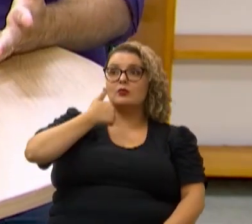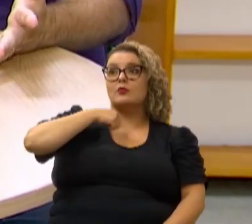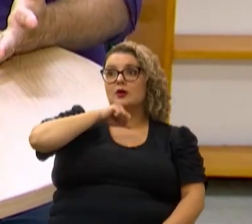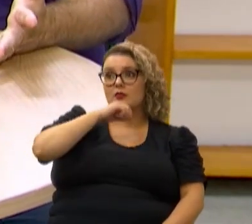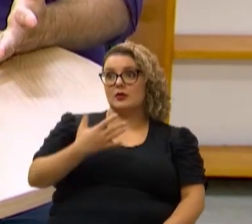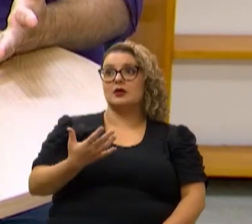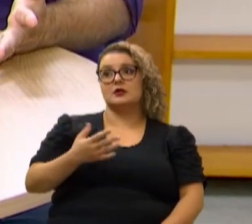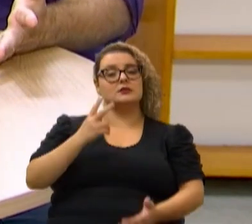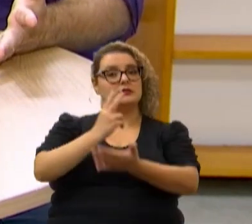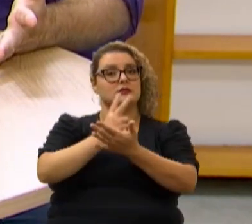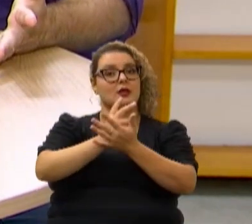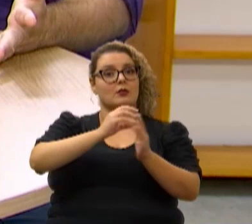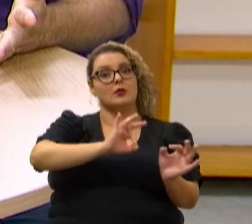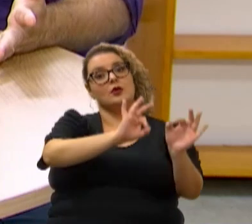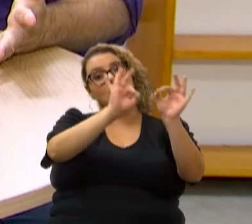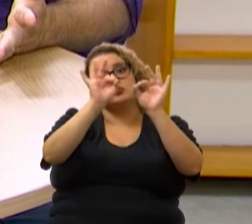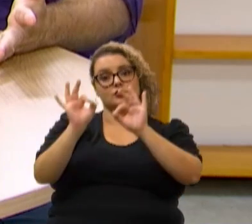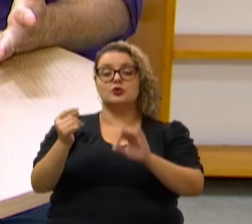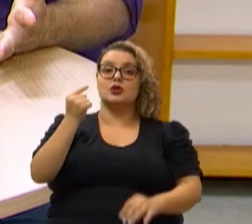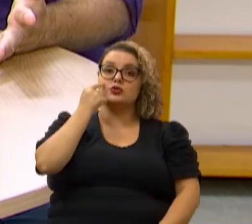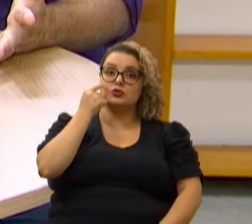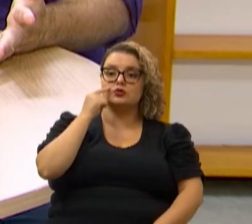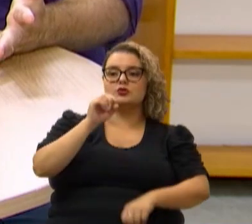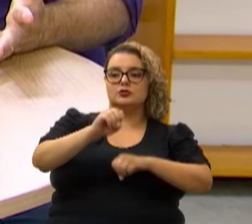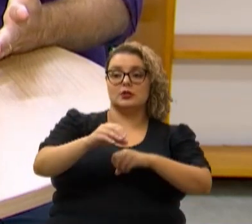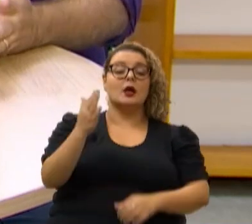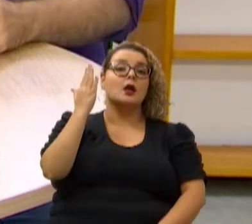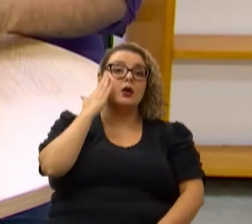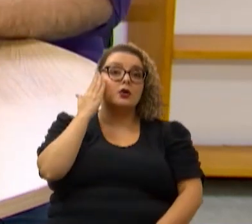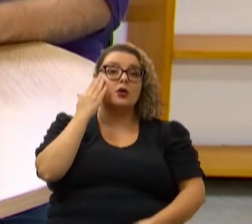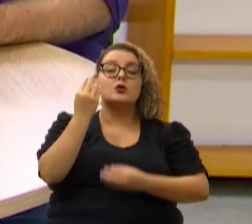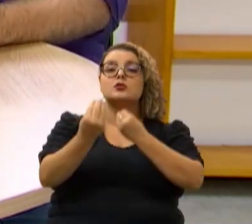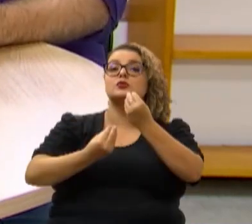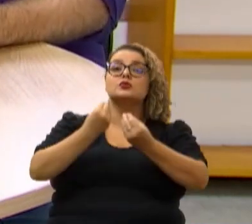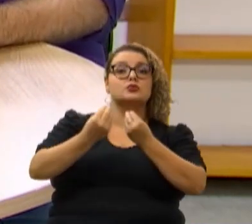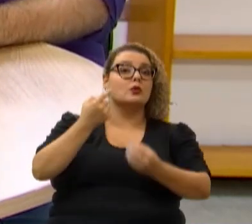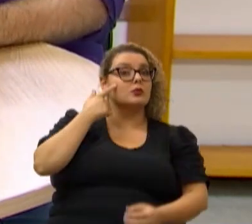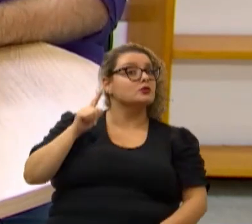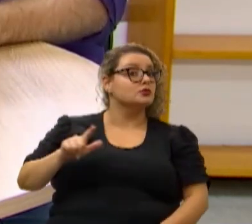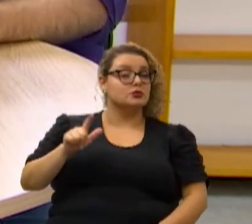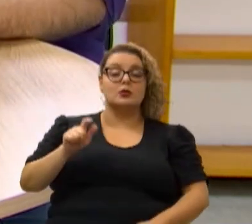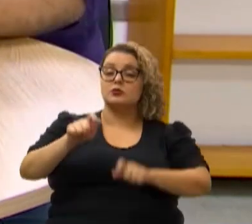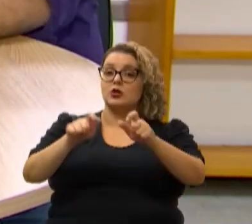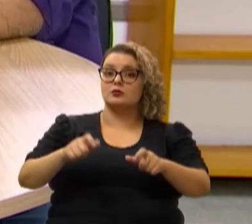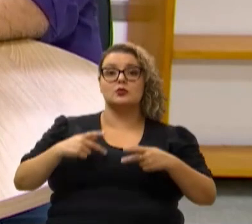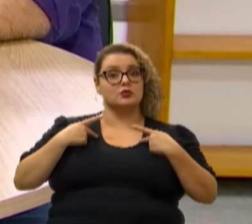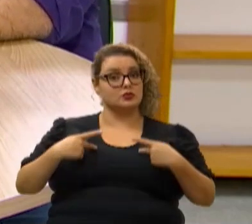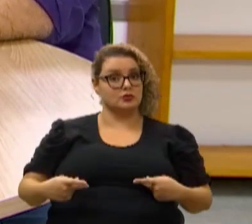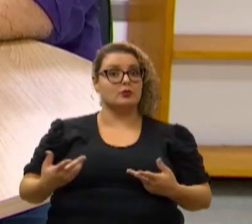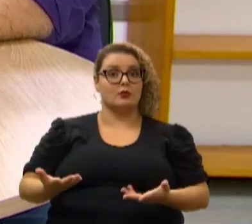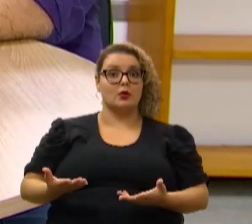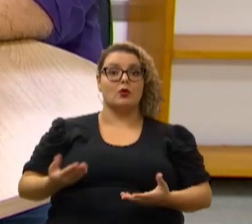que também estão sempre assistindo aqui ao quadro De Olho na Educação, saibam como, evidentemente, as pessoas devem se